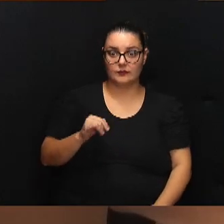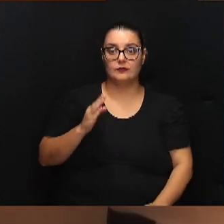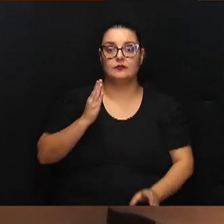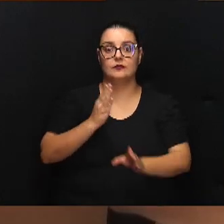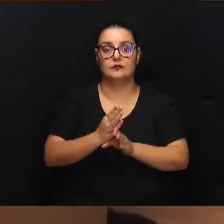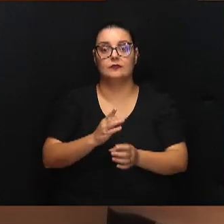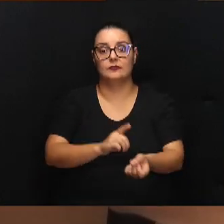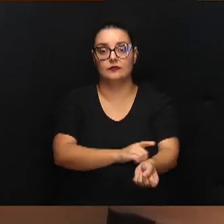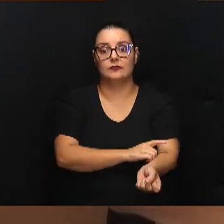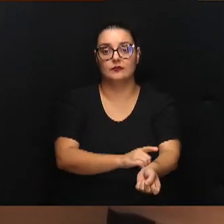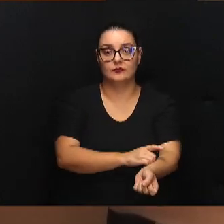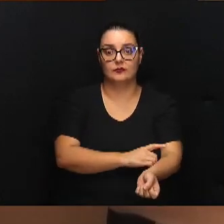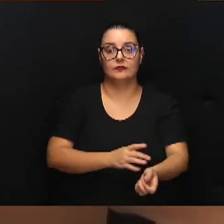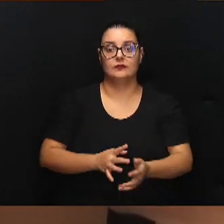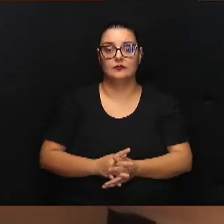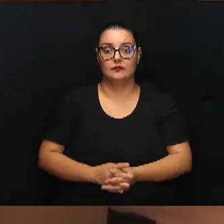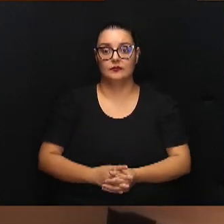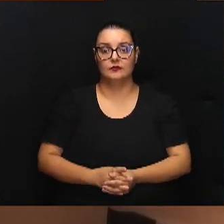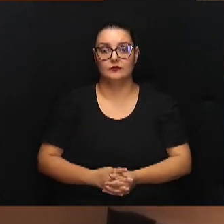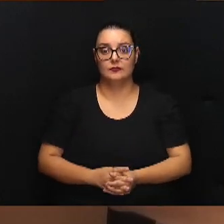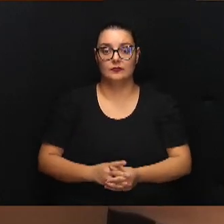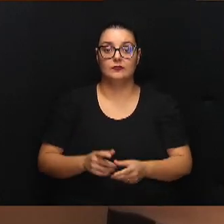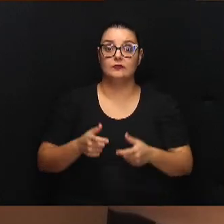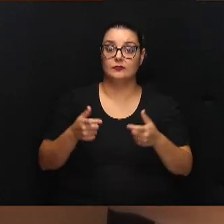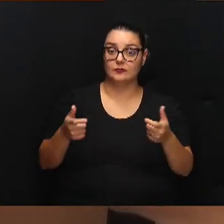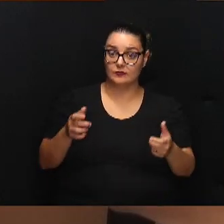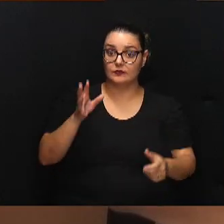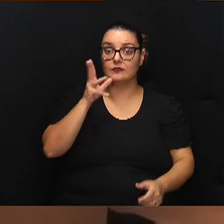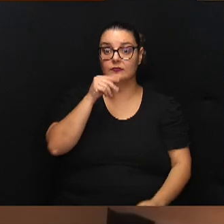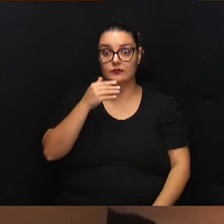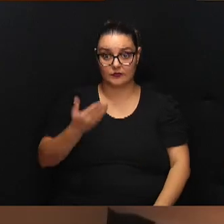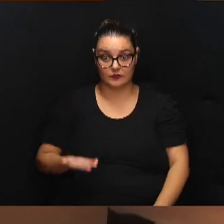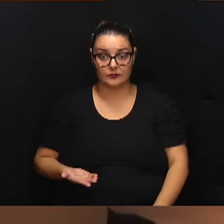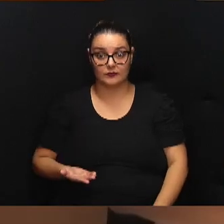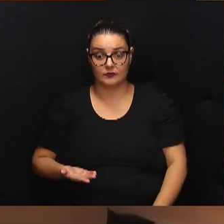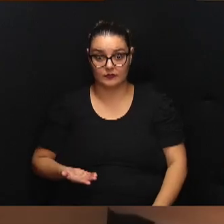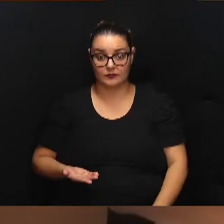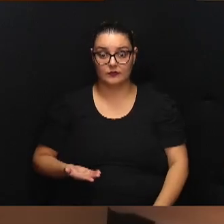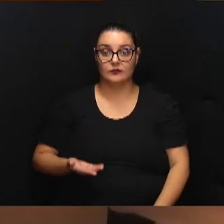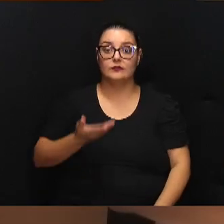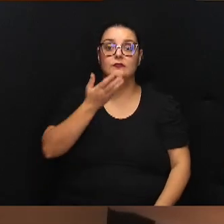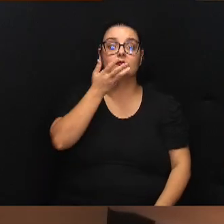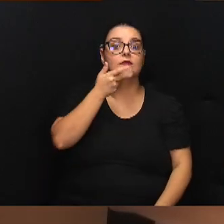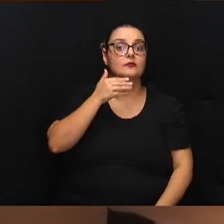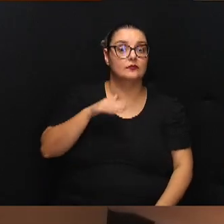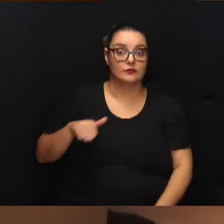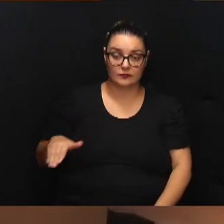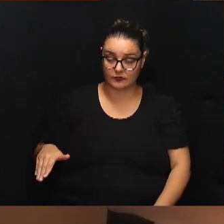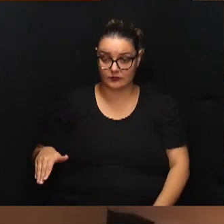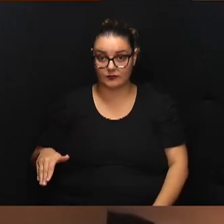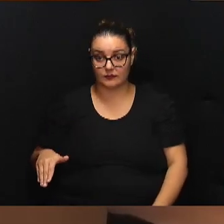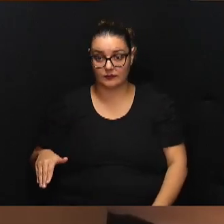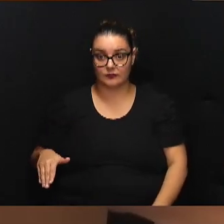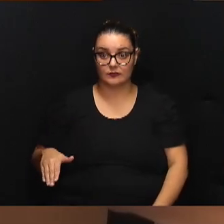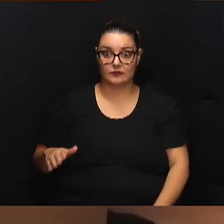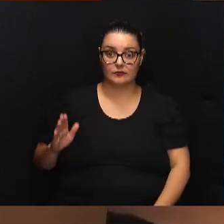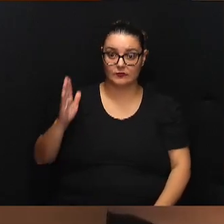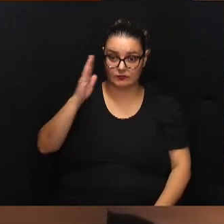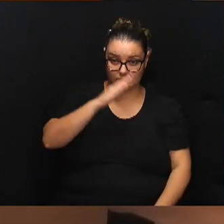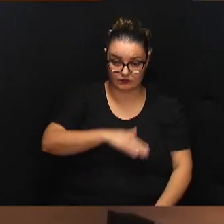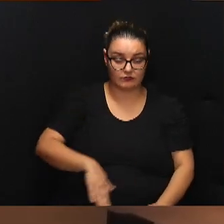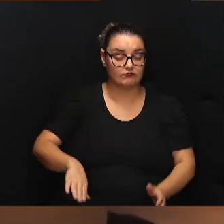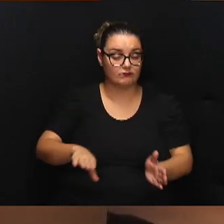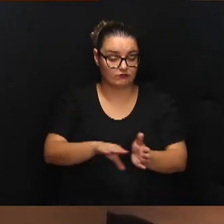Foi um tempo bastante grande para isso. Então, uma criança bastante mal,